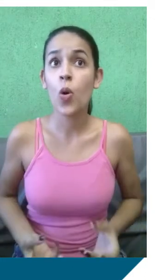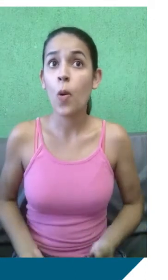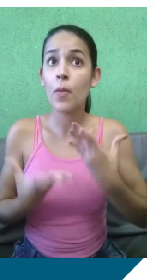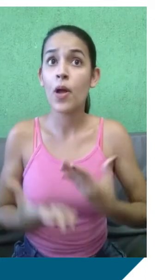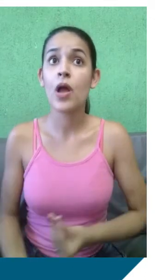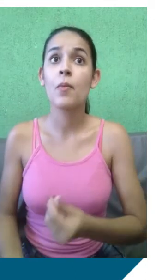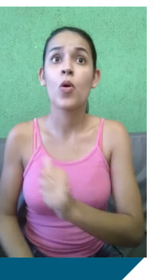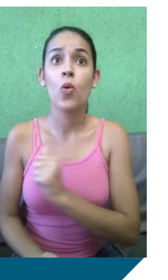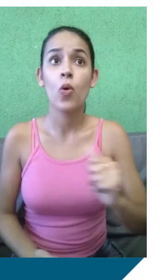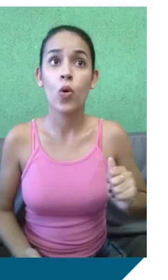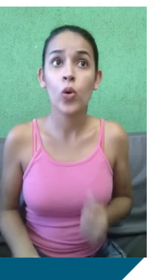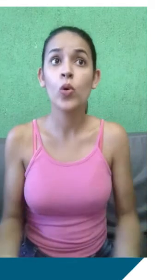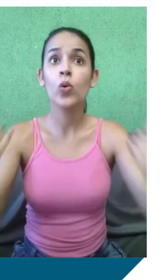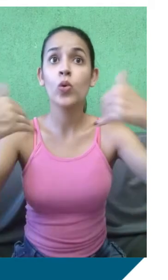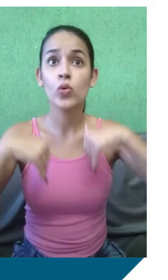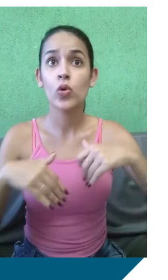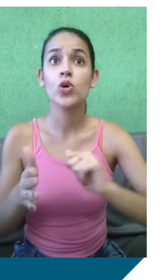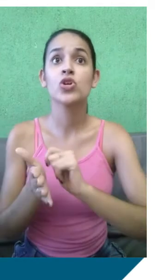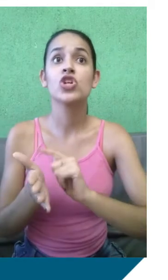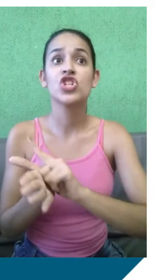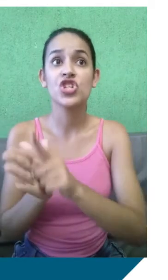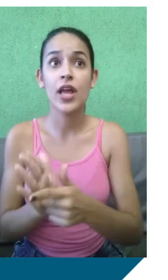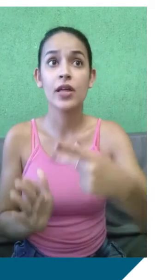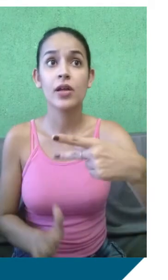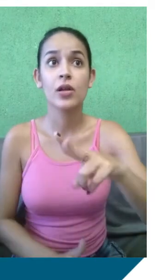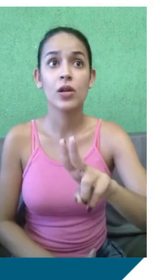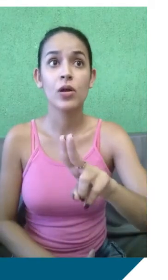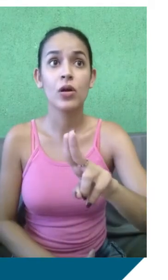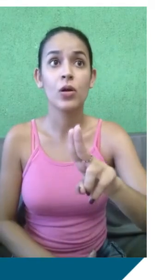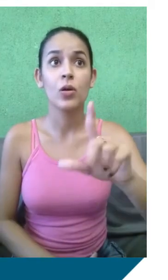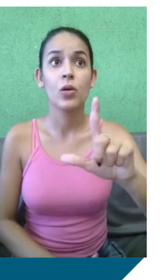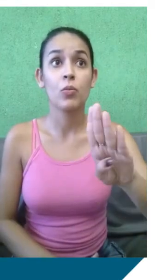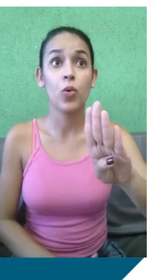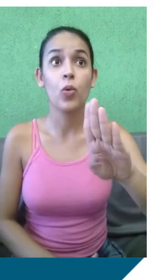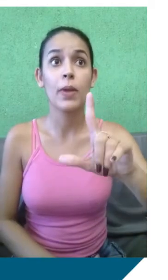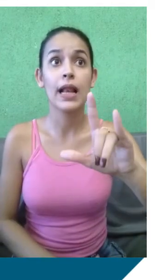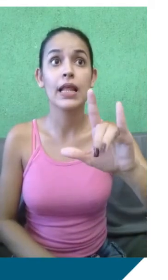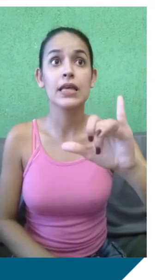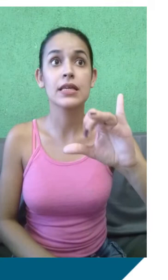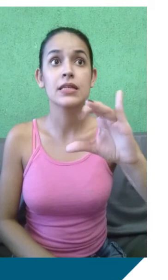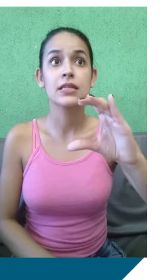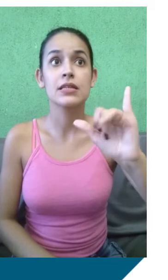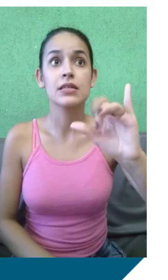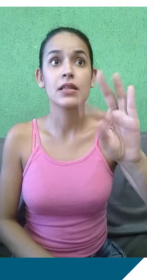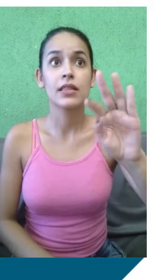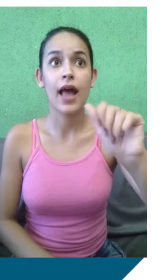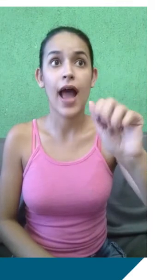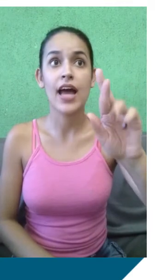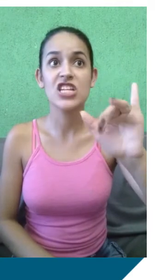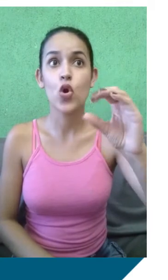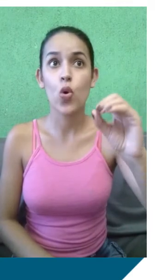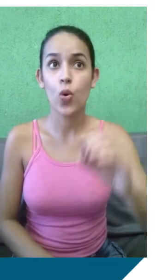do texto. B. Emprego da injunção. C. Apresentação do título. D. Disposição